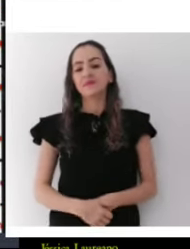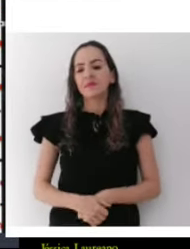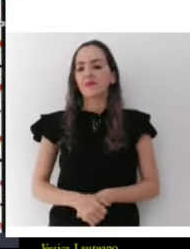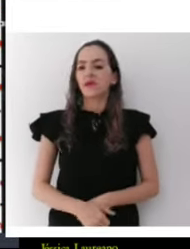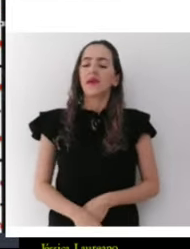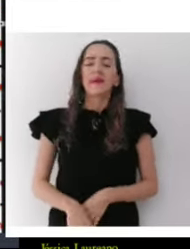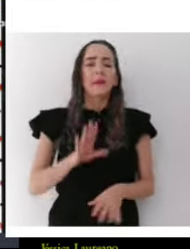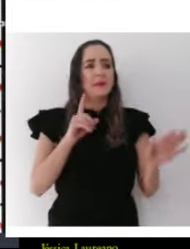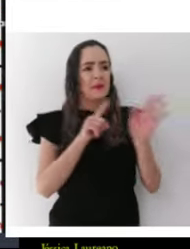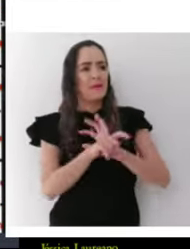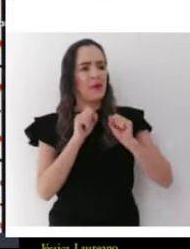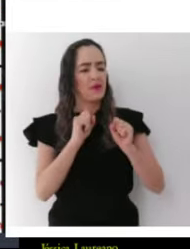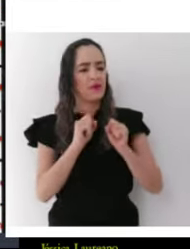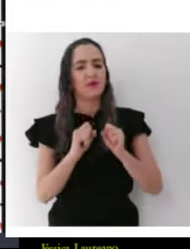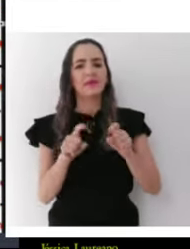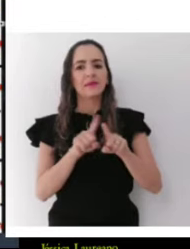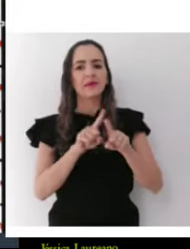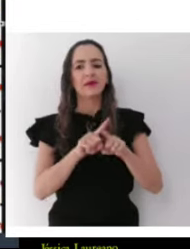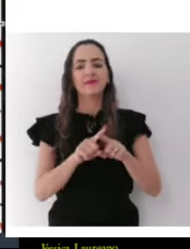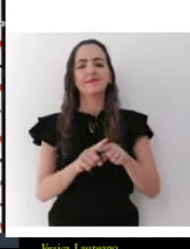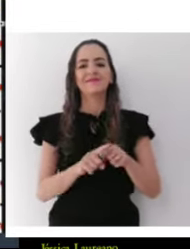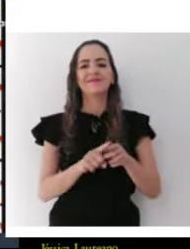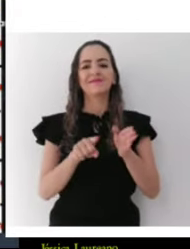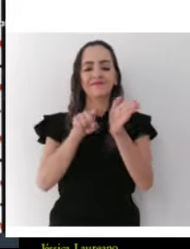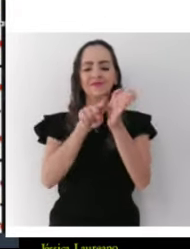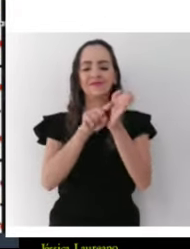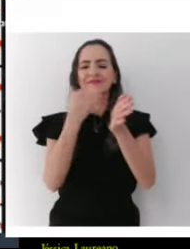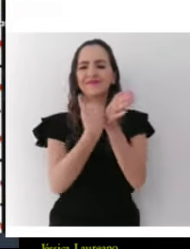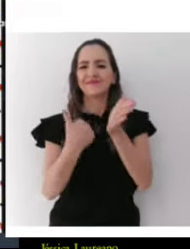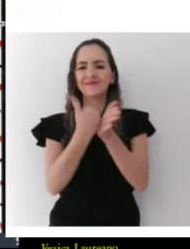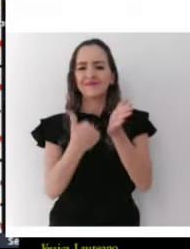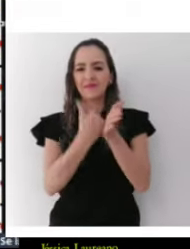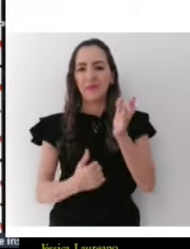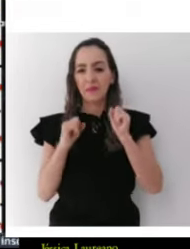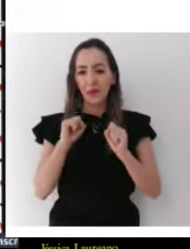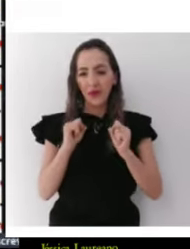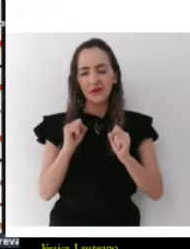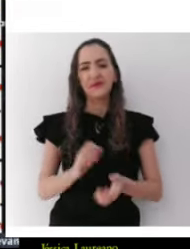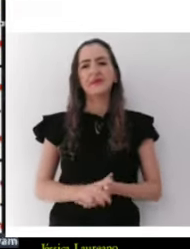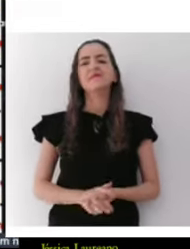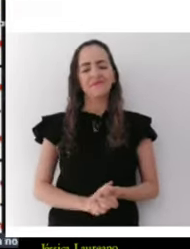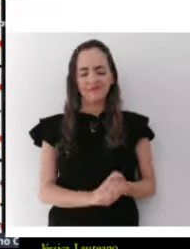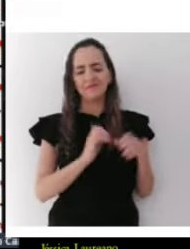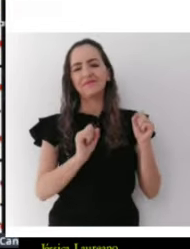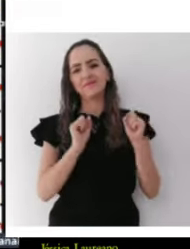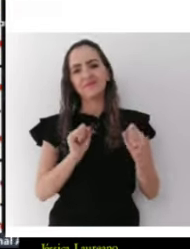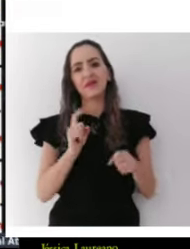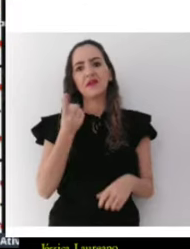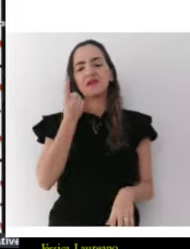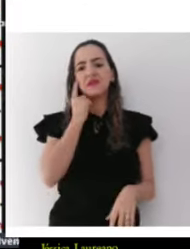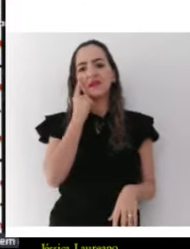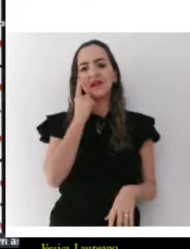sucessivas? Essa é uma maneira de fazer conta de divisão, subtração sucessiva. Quer ver? Circula aí, Caio, a